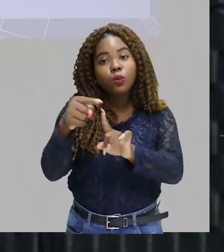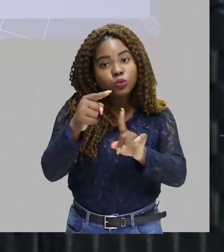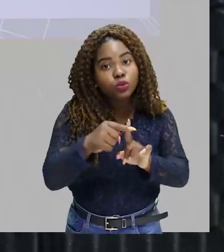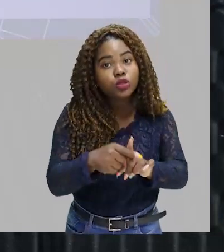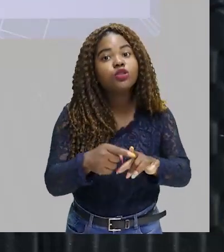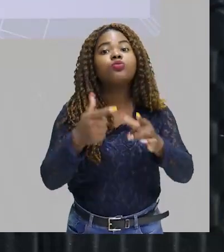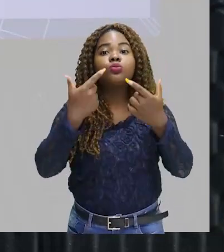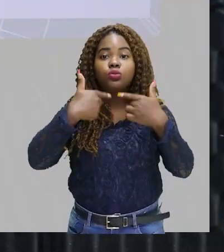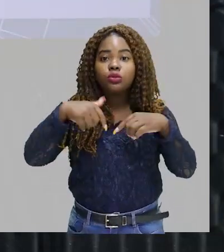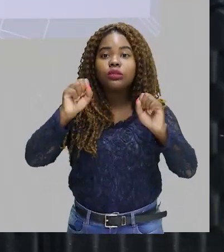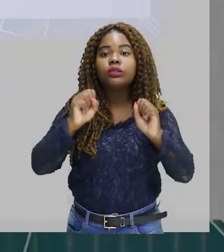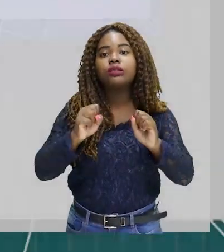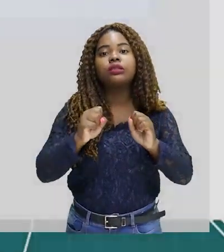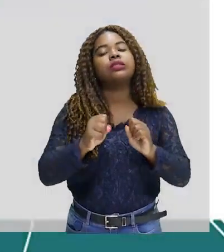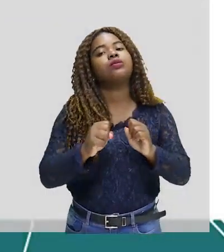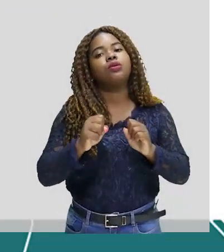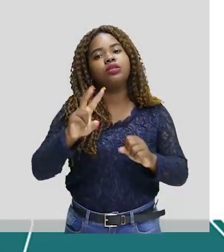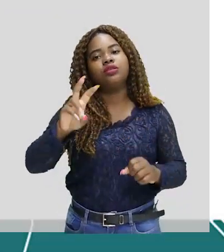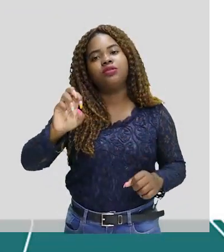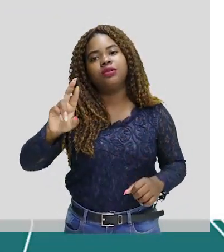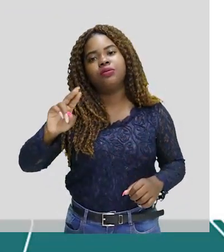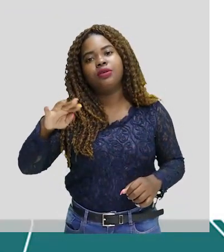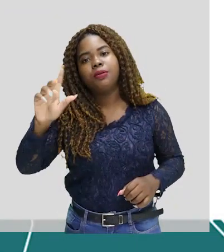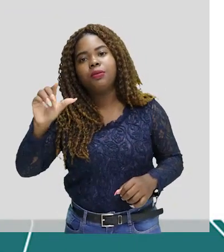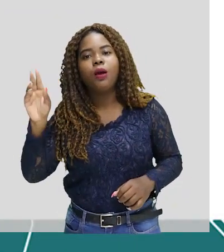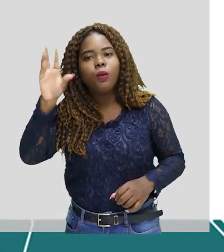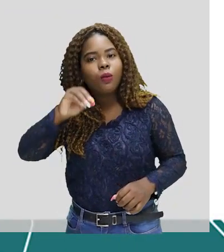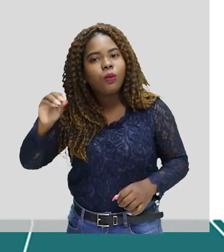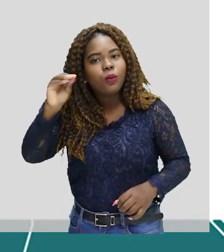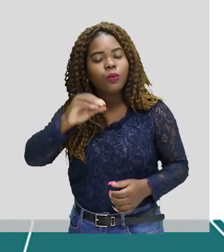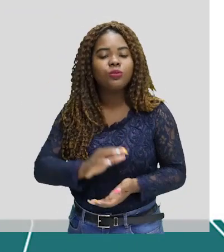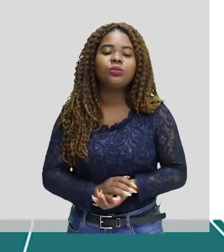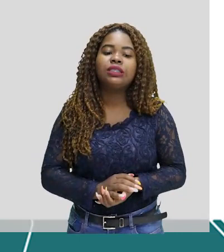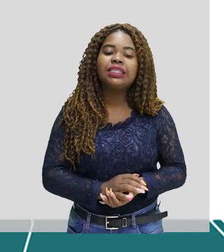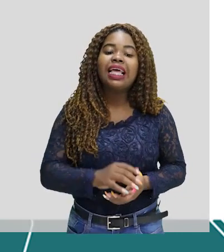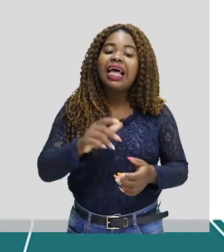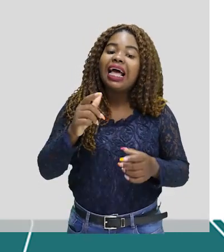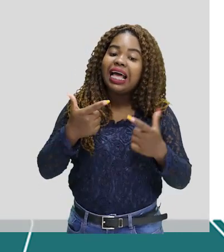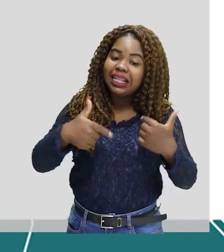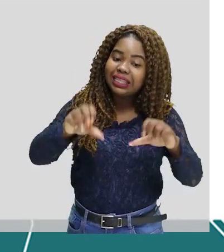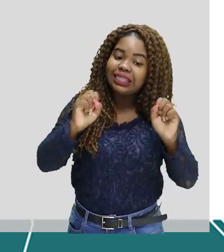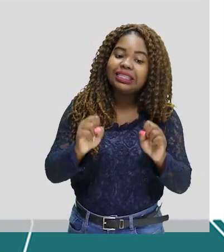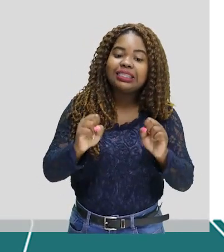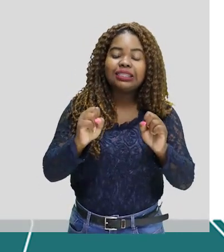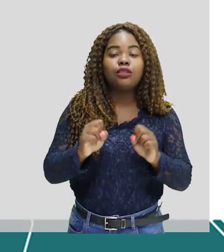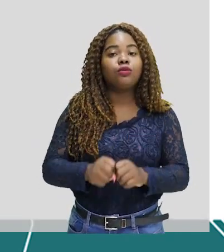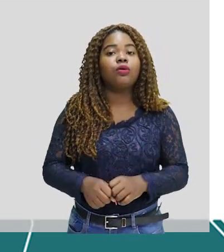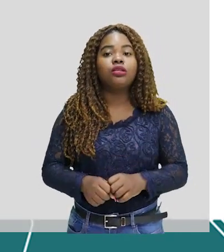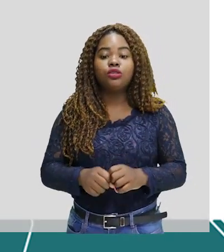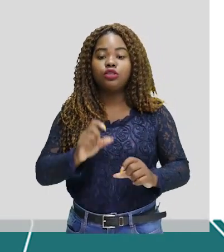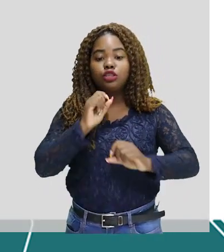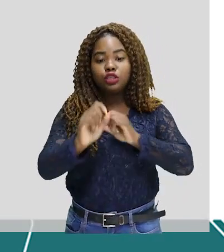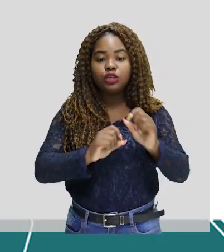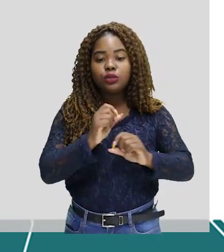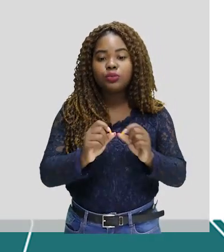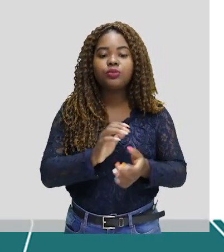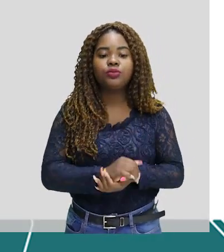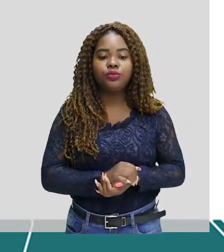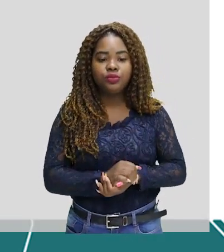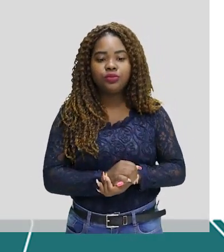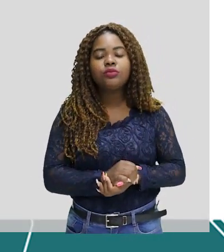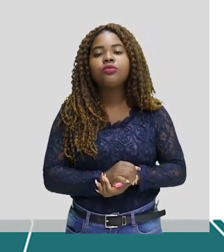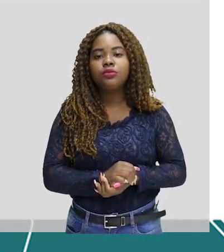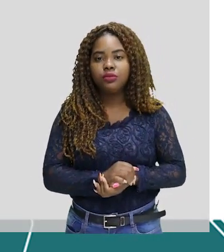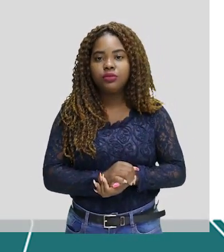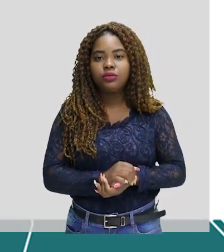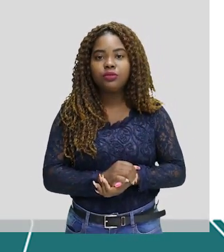verbal. A linguagem não verbal é o não uso da palavra na comunicação. Nesse caso, entra em cena vários elementos.